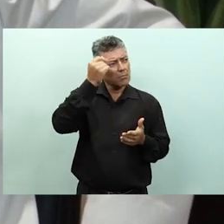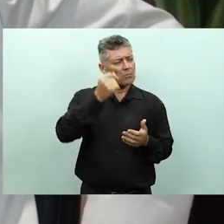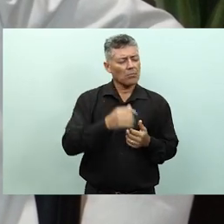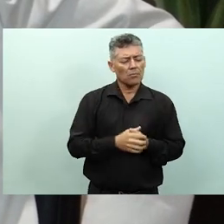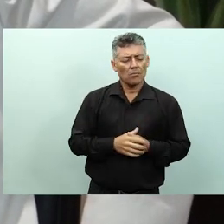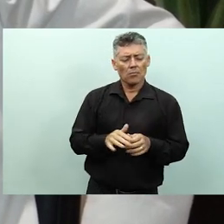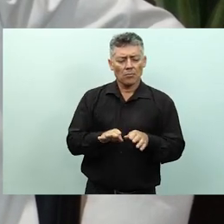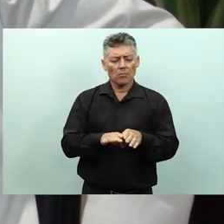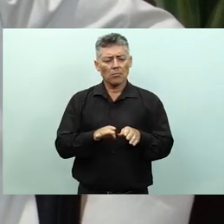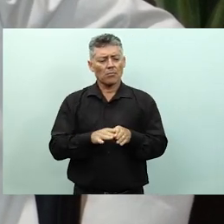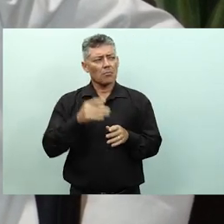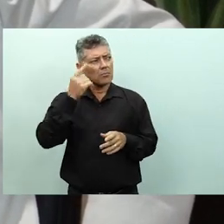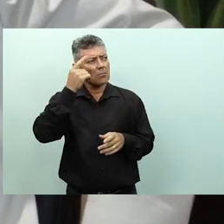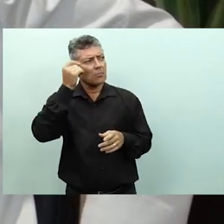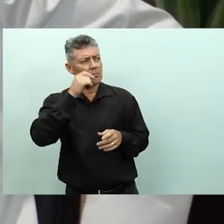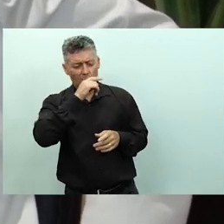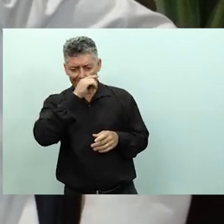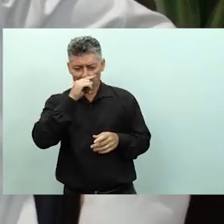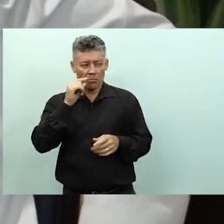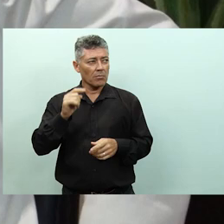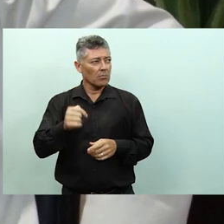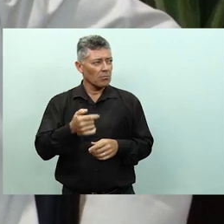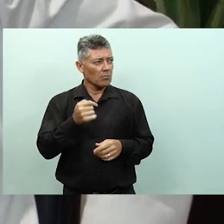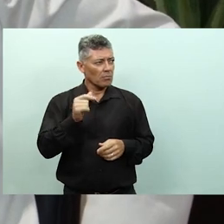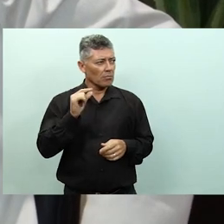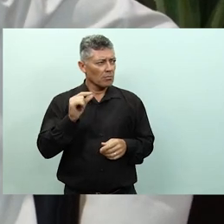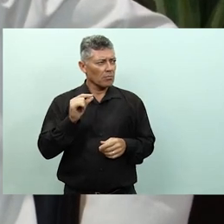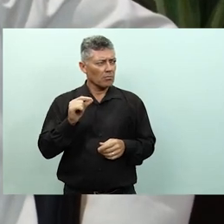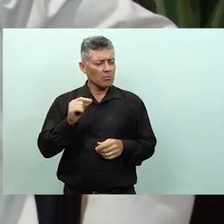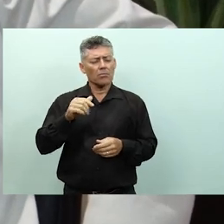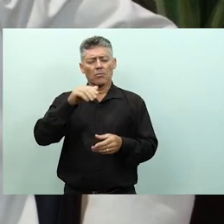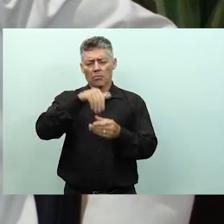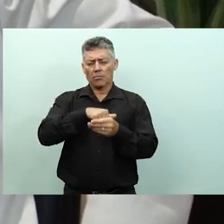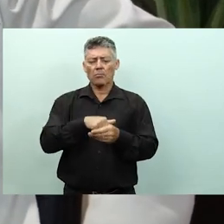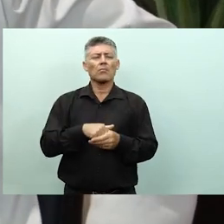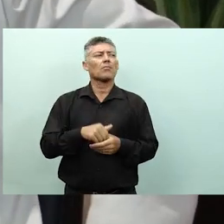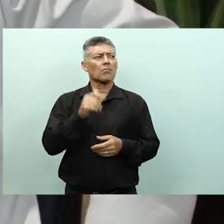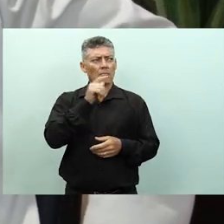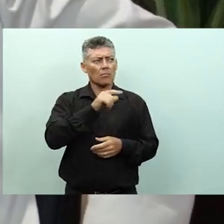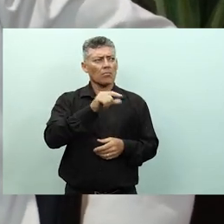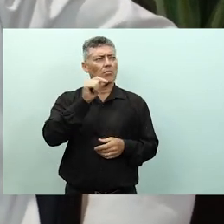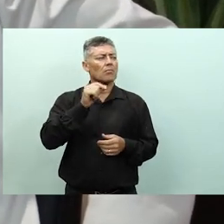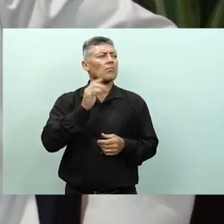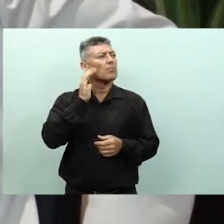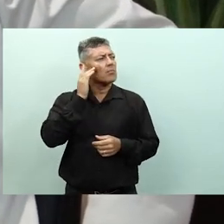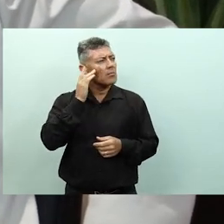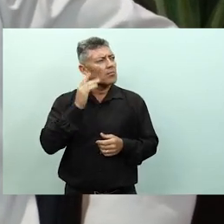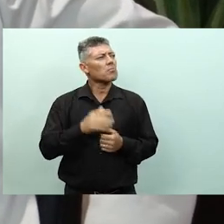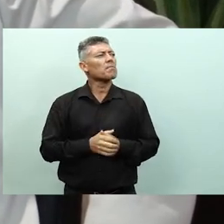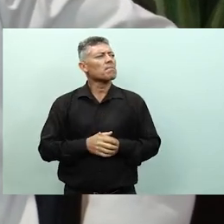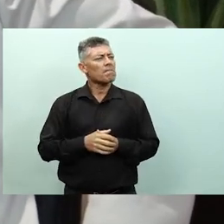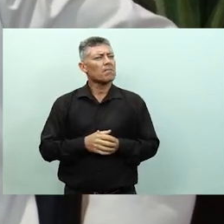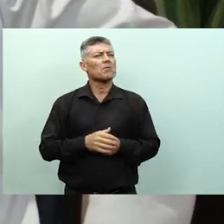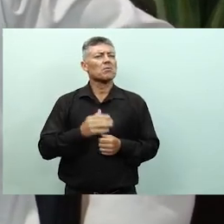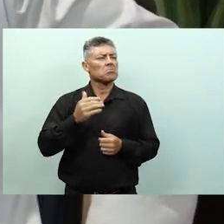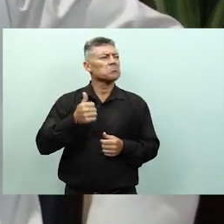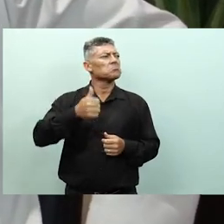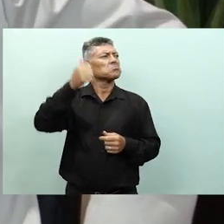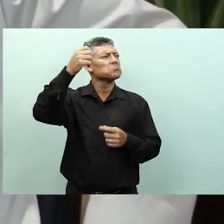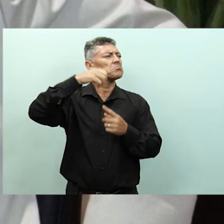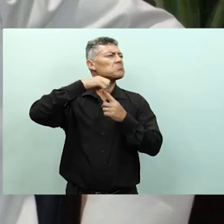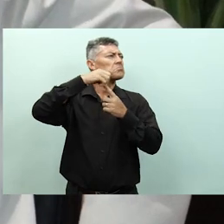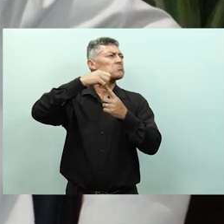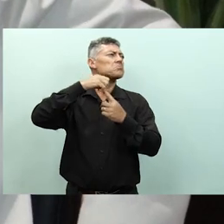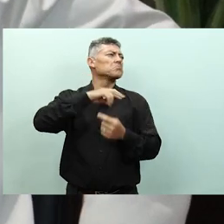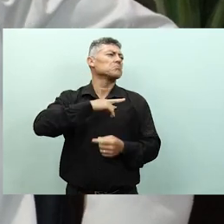excessiva para se eleger, e se elegeu com poucos votos, mas se elegeu. Eu acho que ela